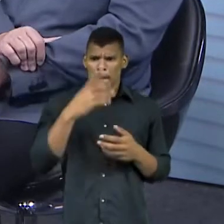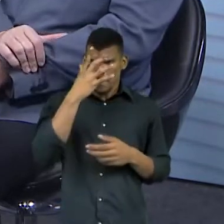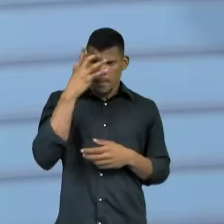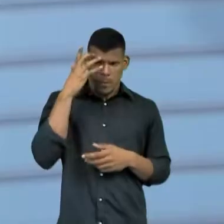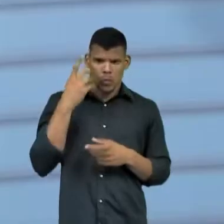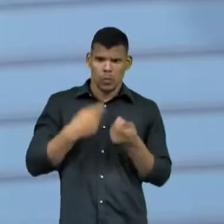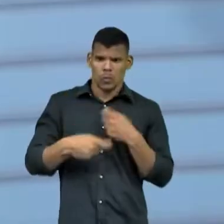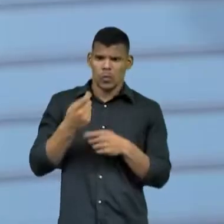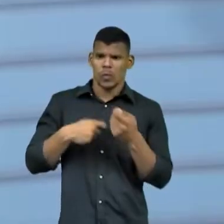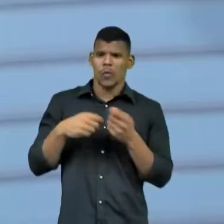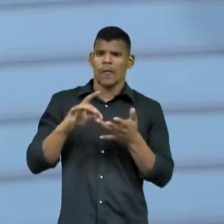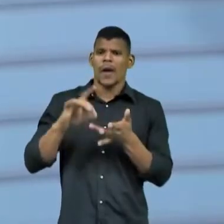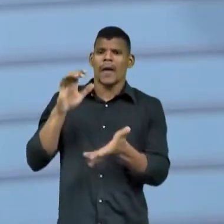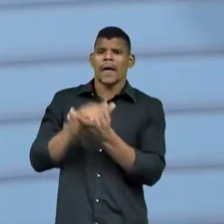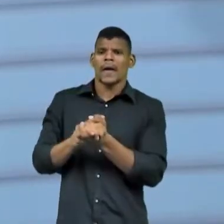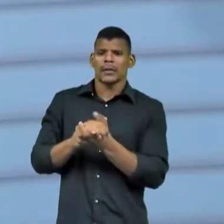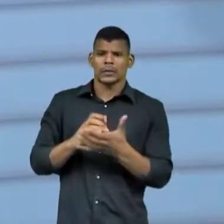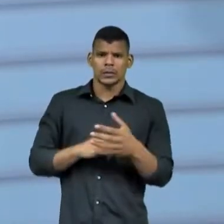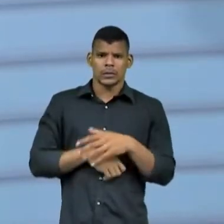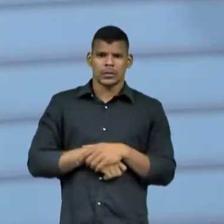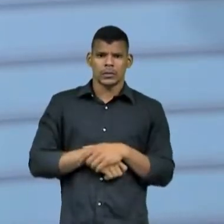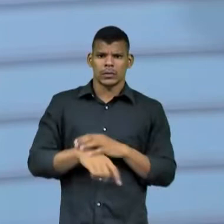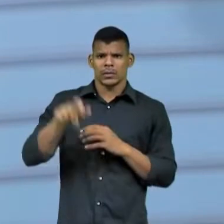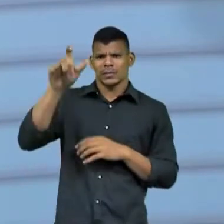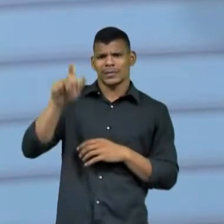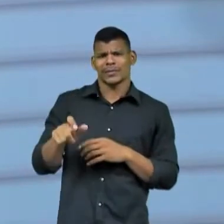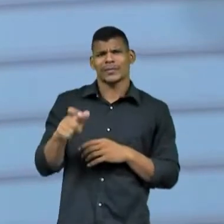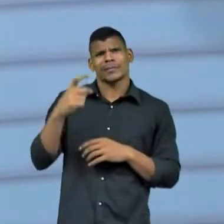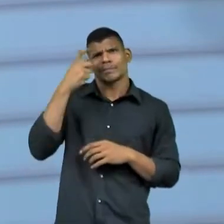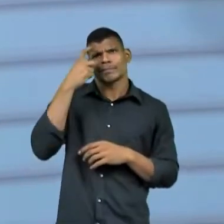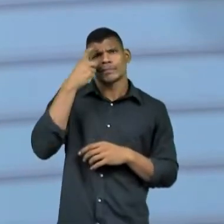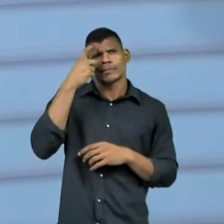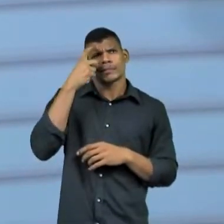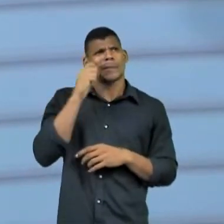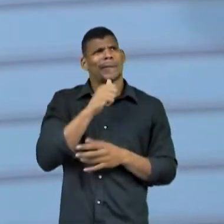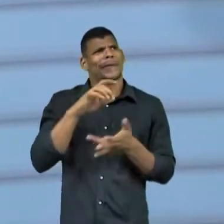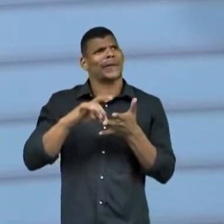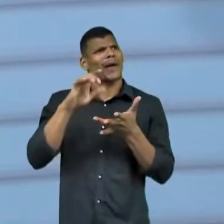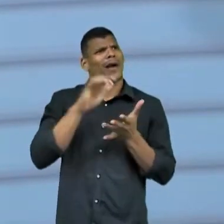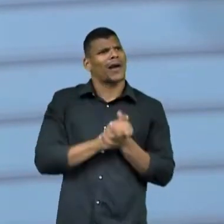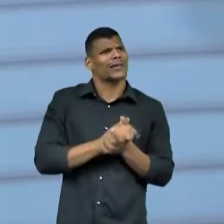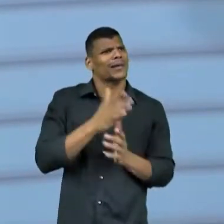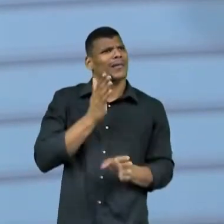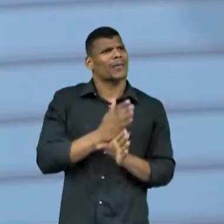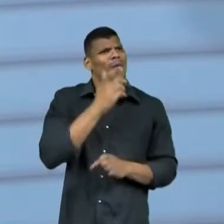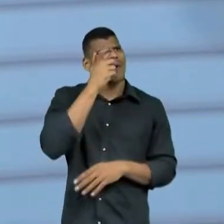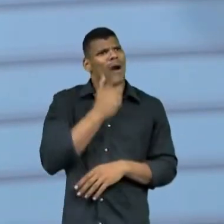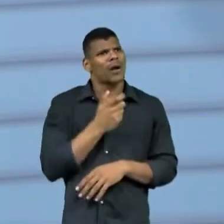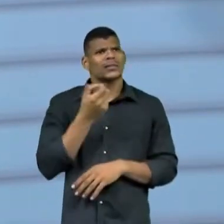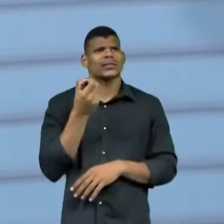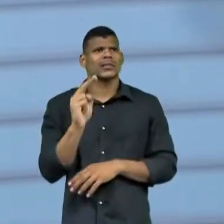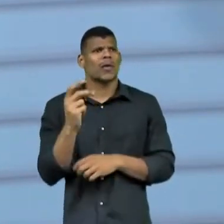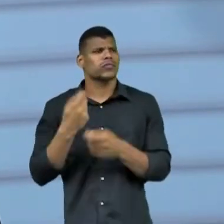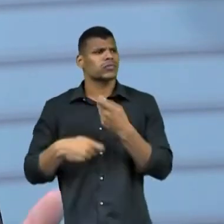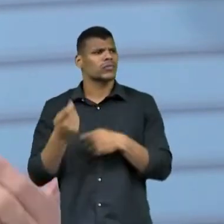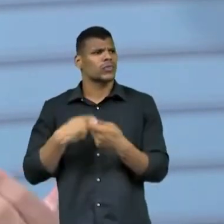quando vão casar Será que essa mulher tá comigo por por mim ou pelo meu dinheiro né Será que o meu filho me ama